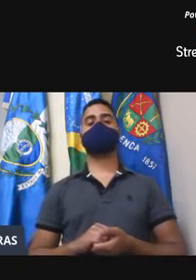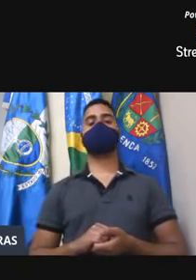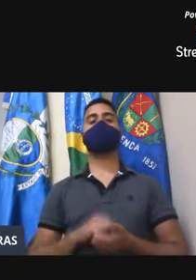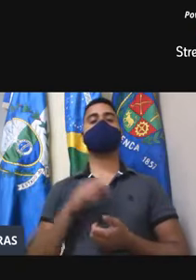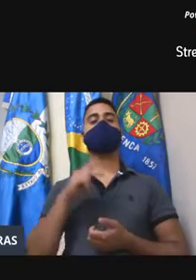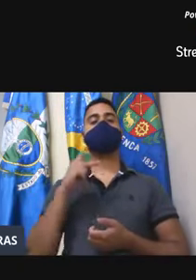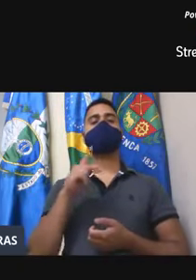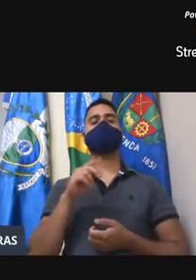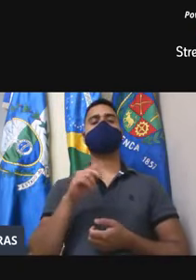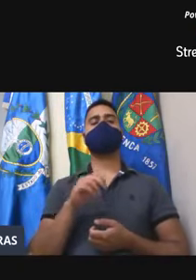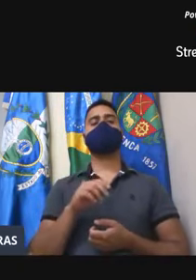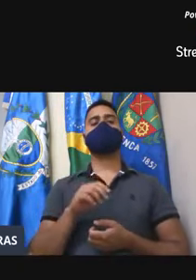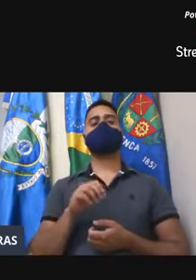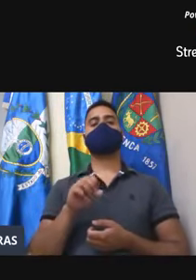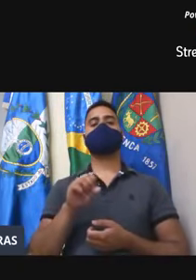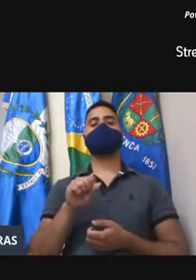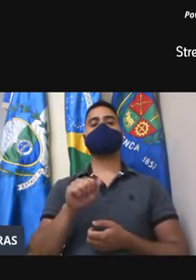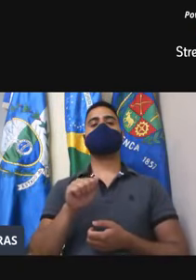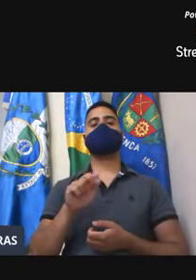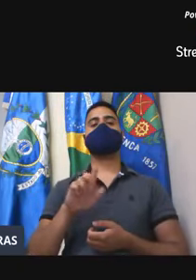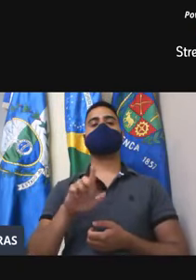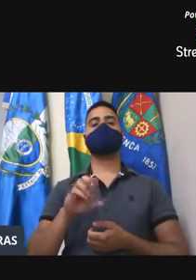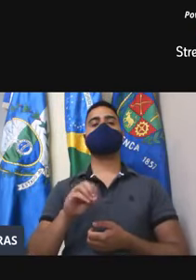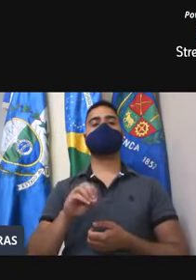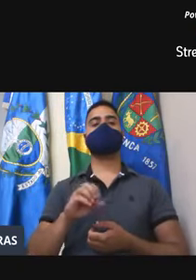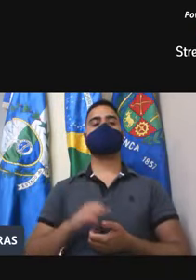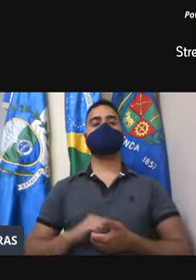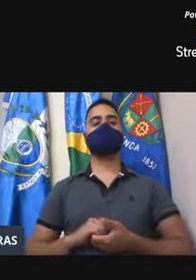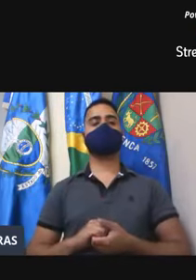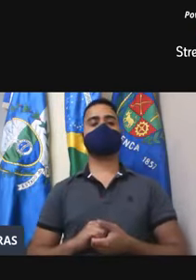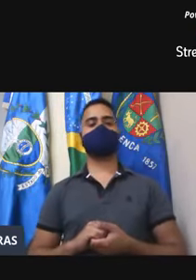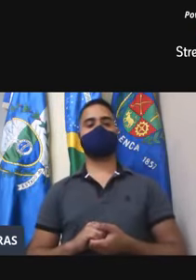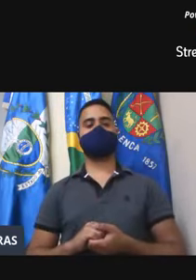doutor Aloísio Saulo Breves Baia.